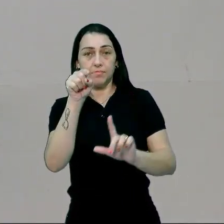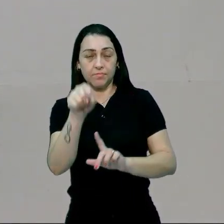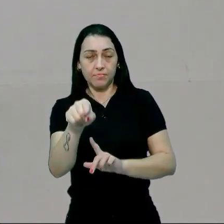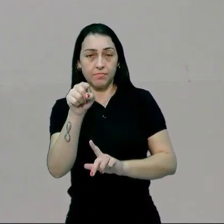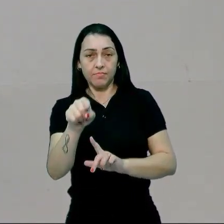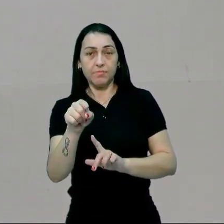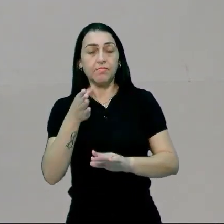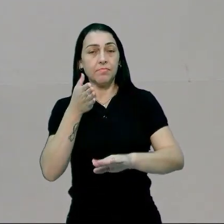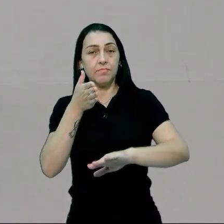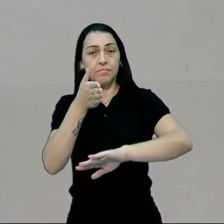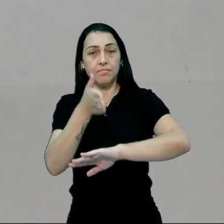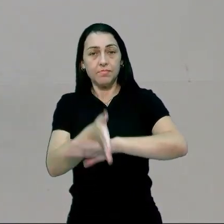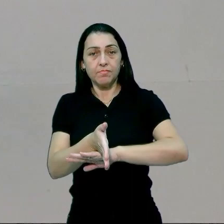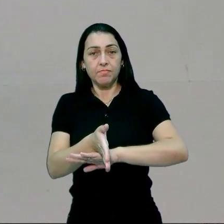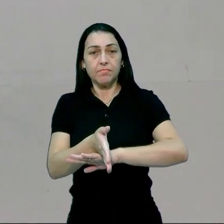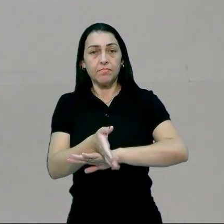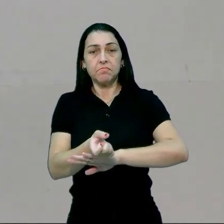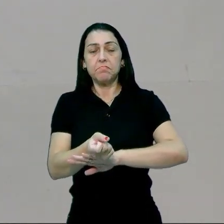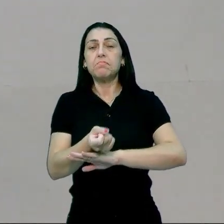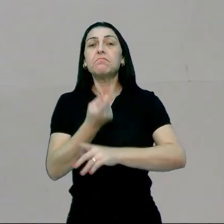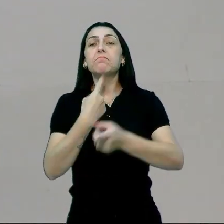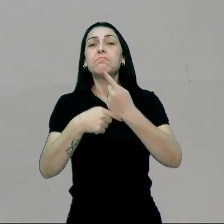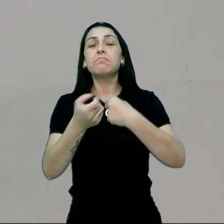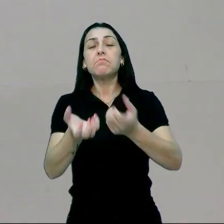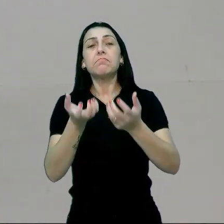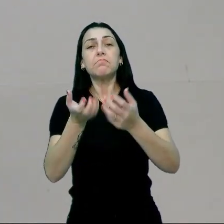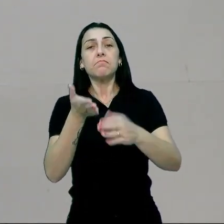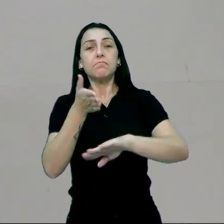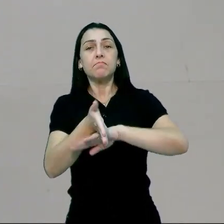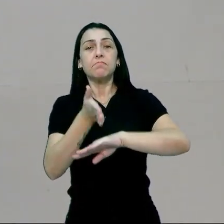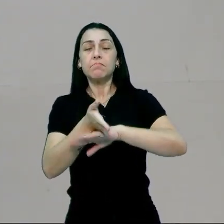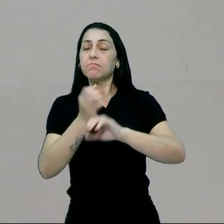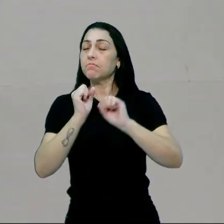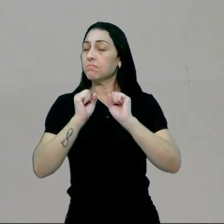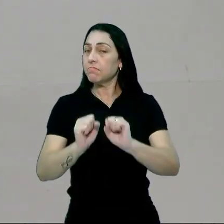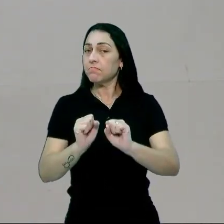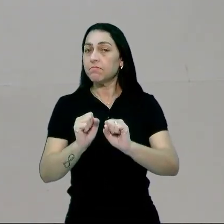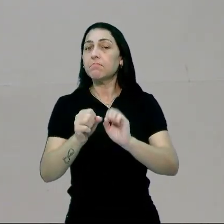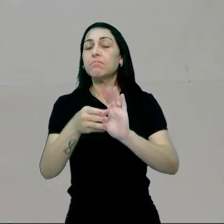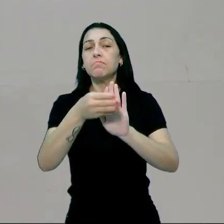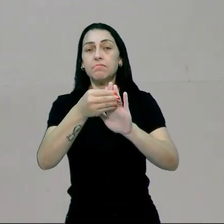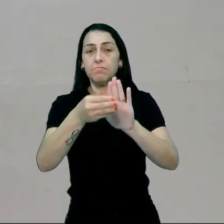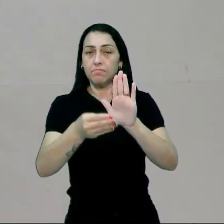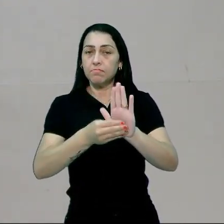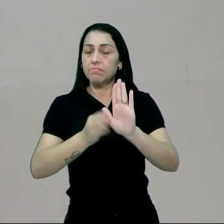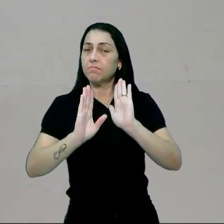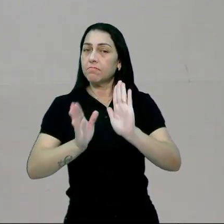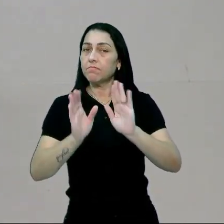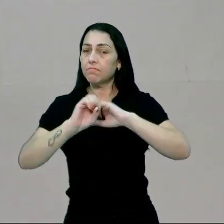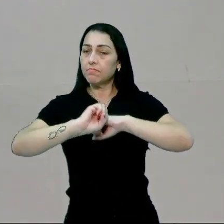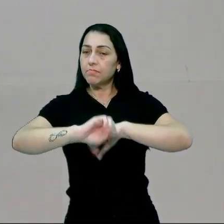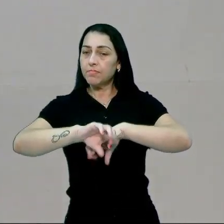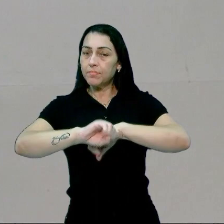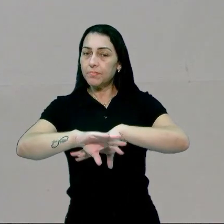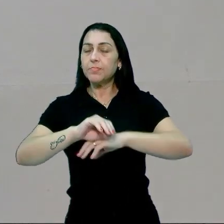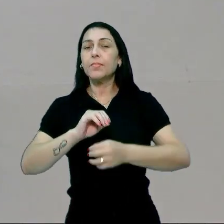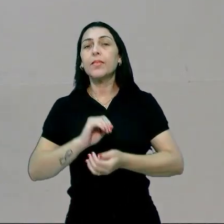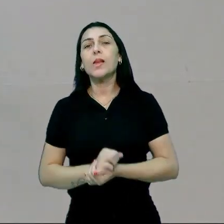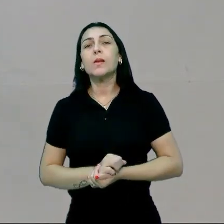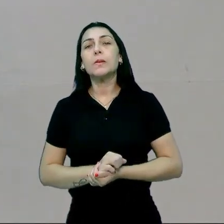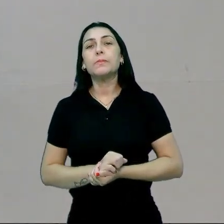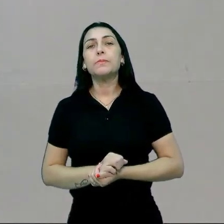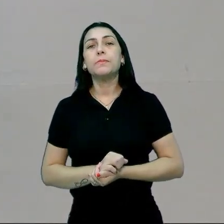você acessar quantas vezes quiser e puder os conteúdos já ministrados. Pois